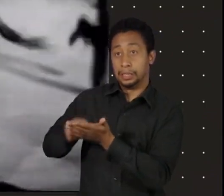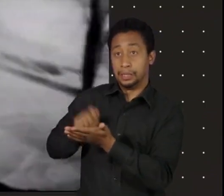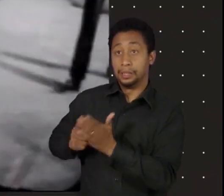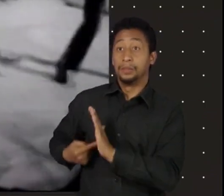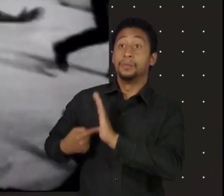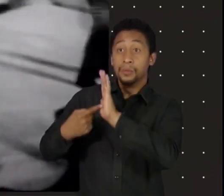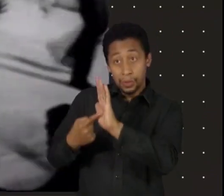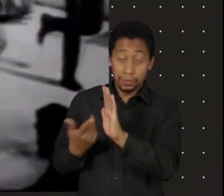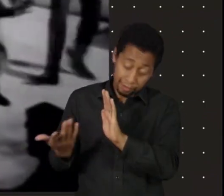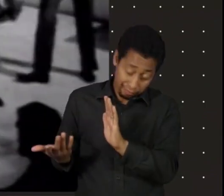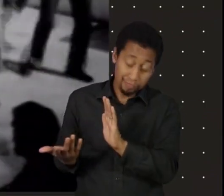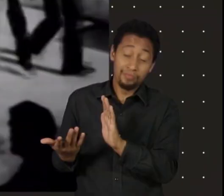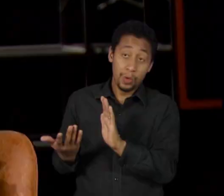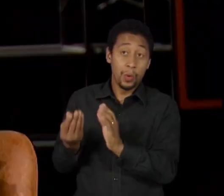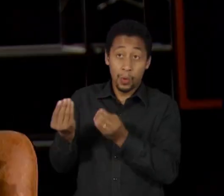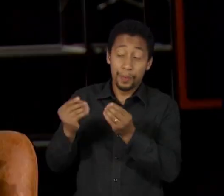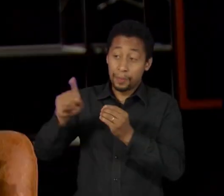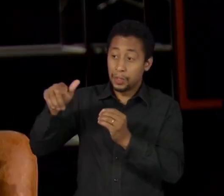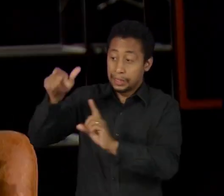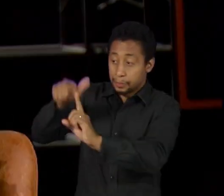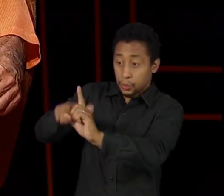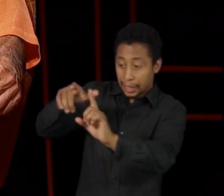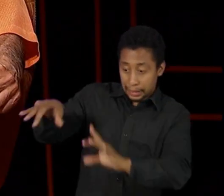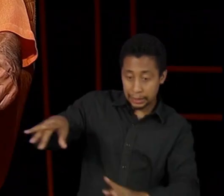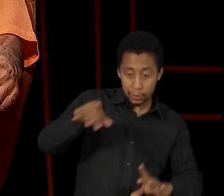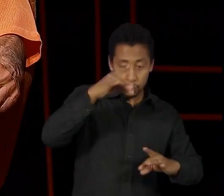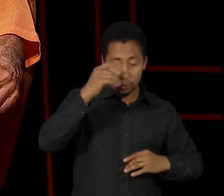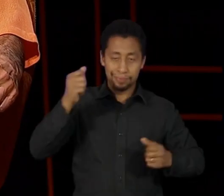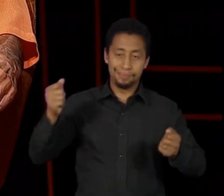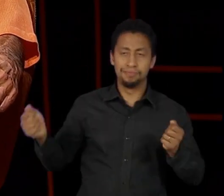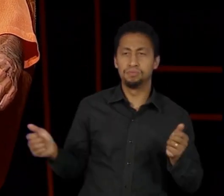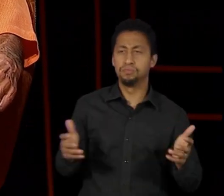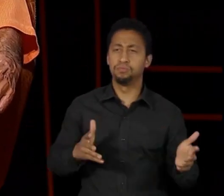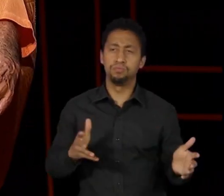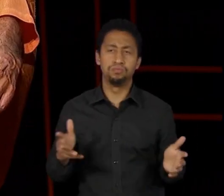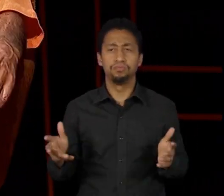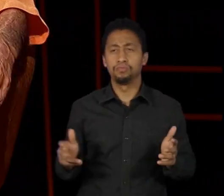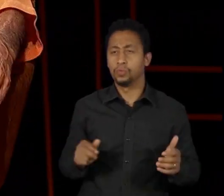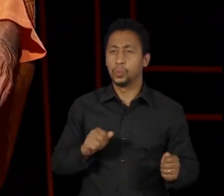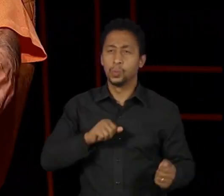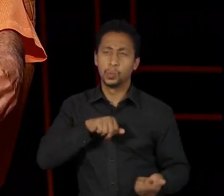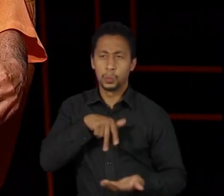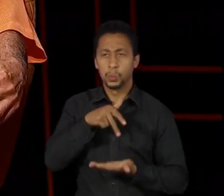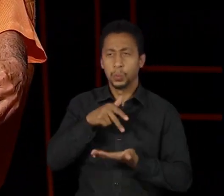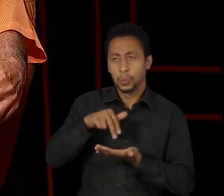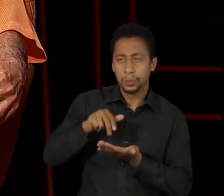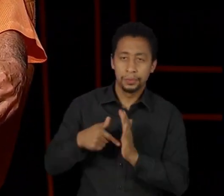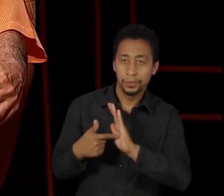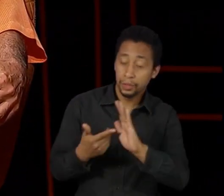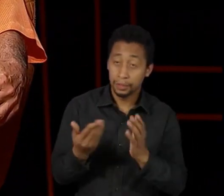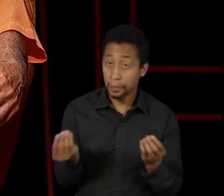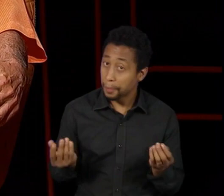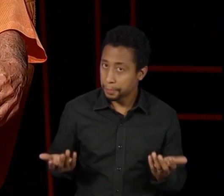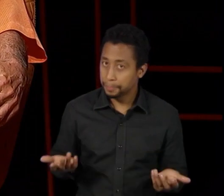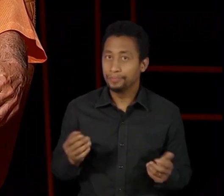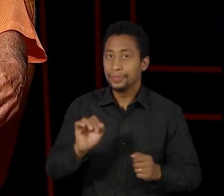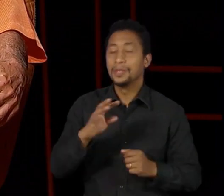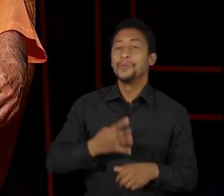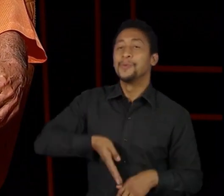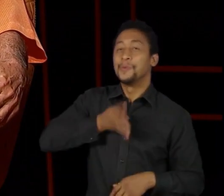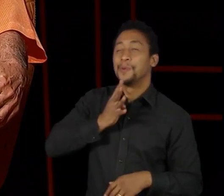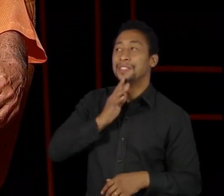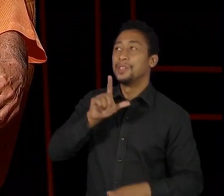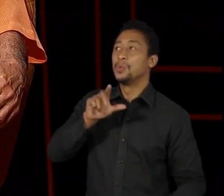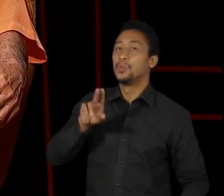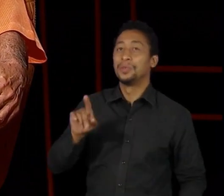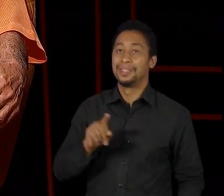teatro, inclusive. É uma função social fantástica. A chegada de Lampião no Inferno foi quando eu conheci Luiz